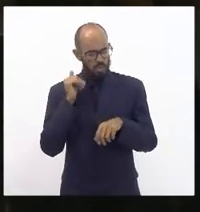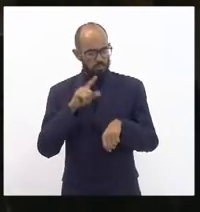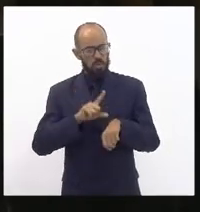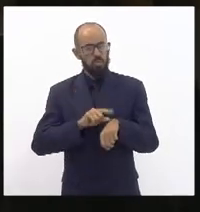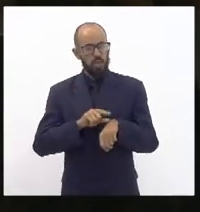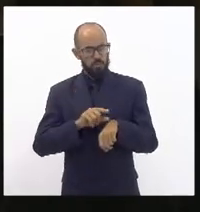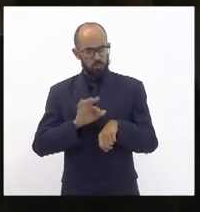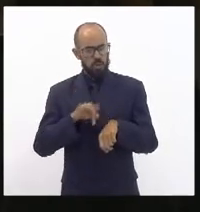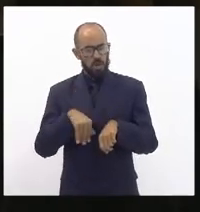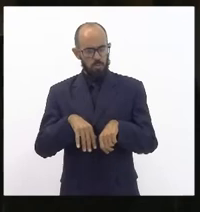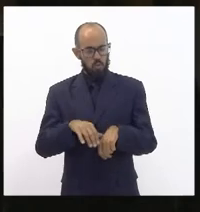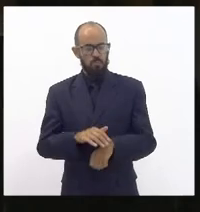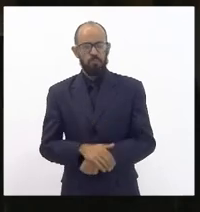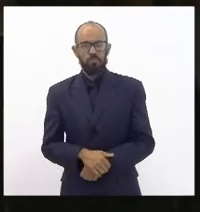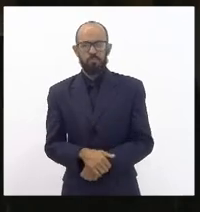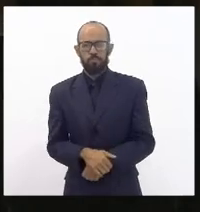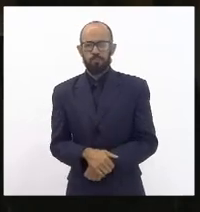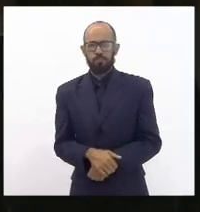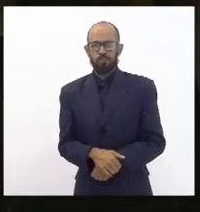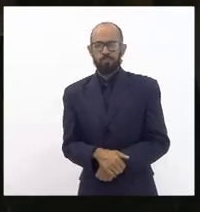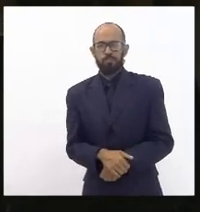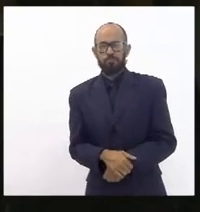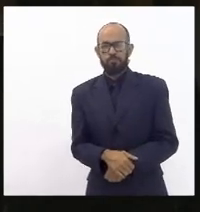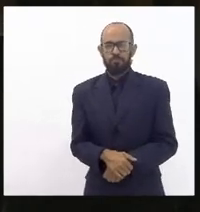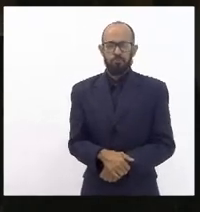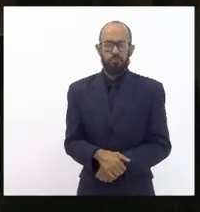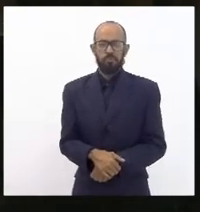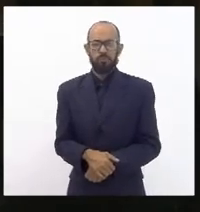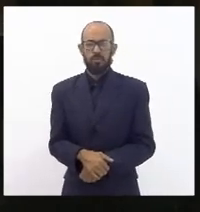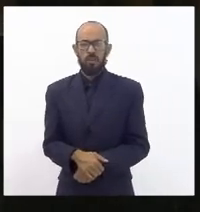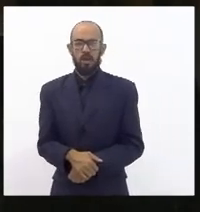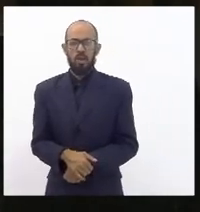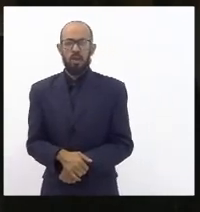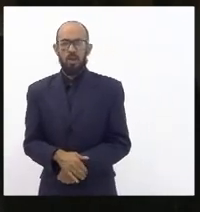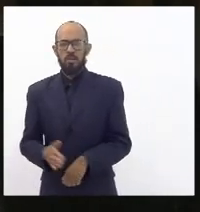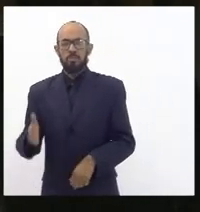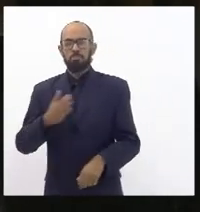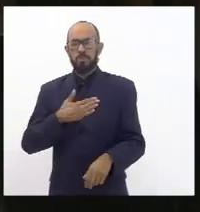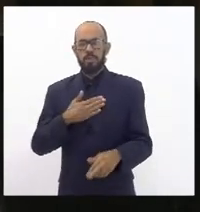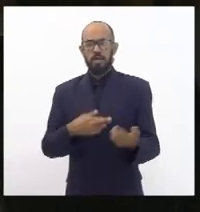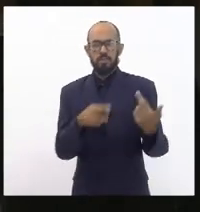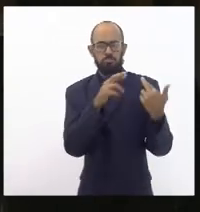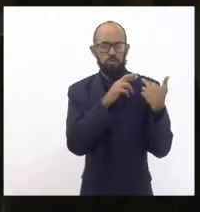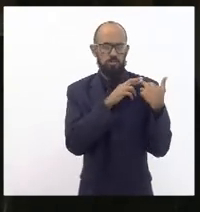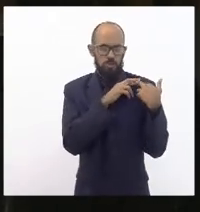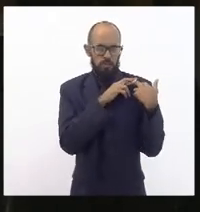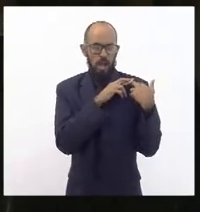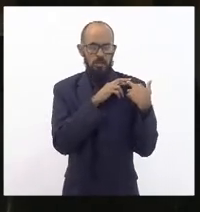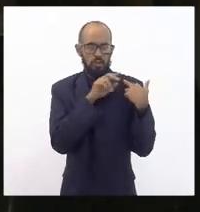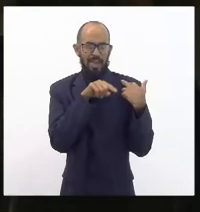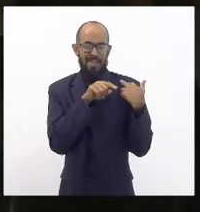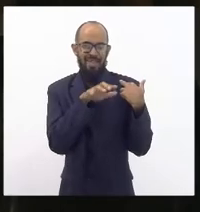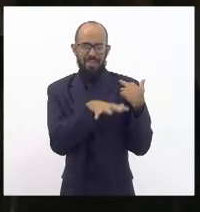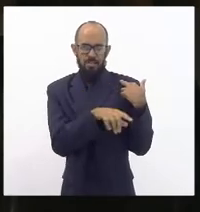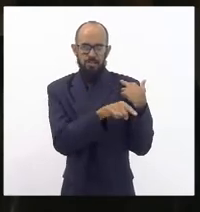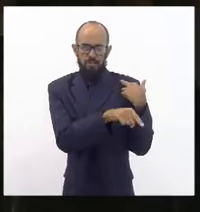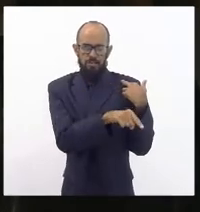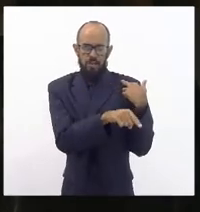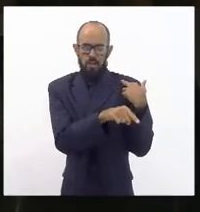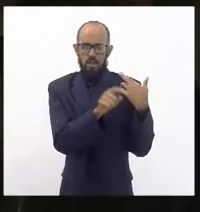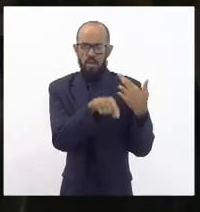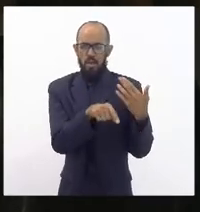está esgotando é uma das minhas atribuições Como eu disse no início da minha fala é justamente essa